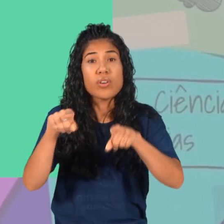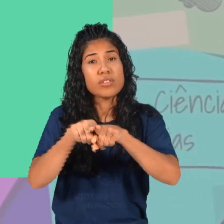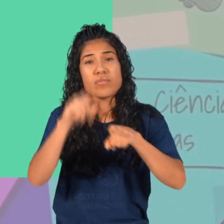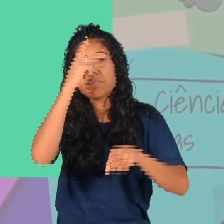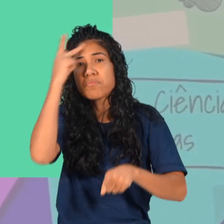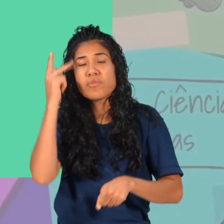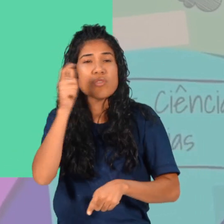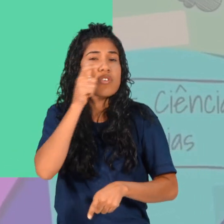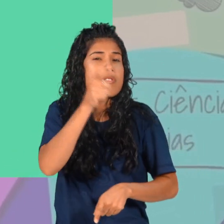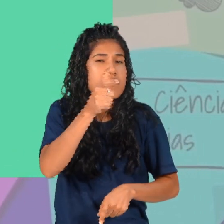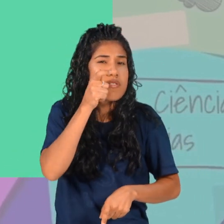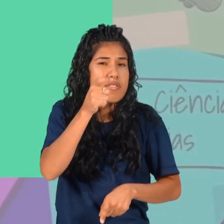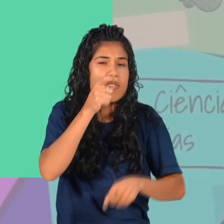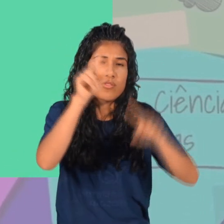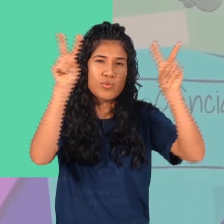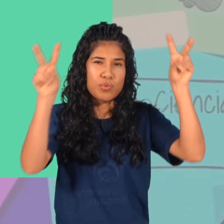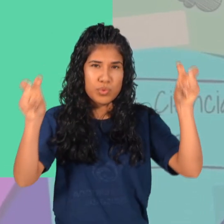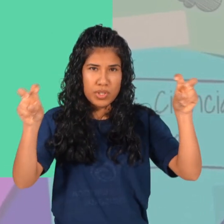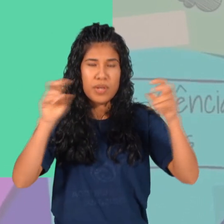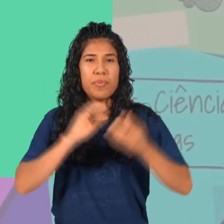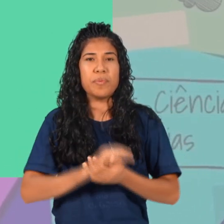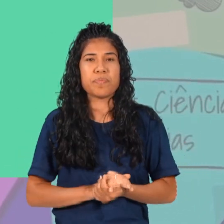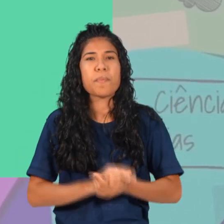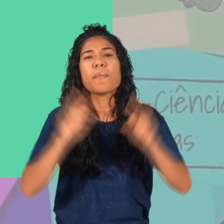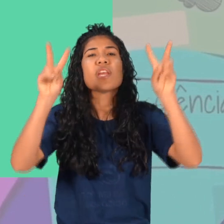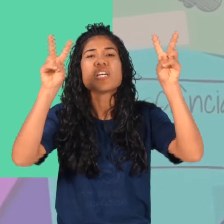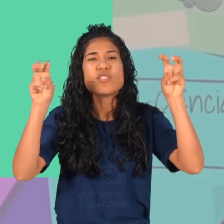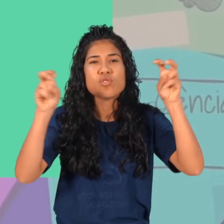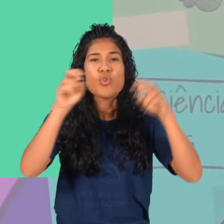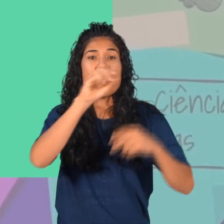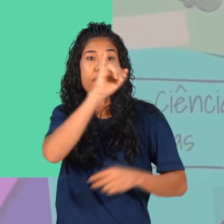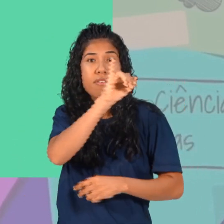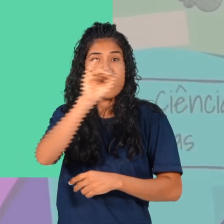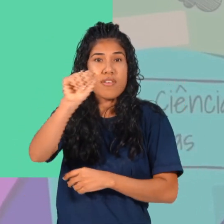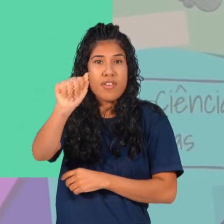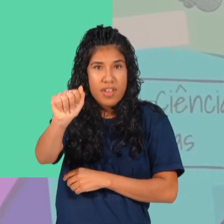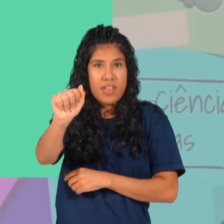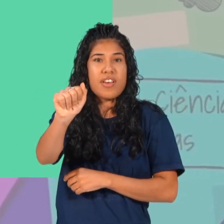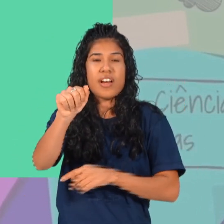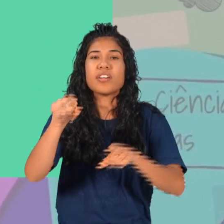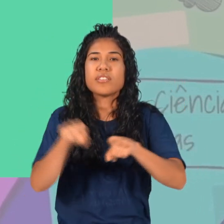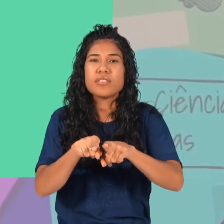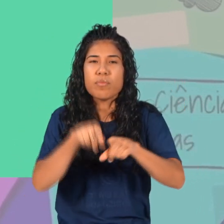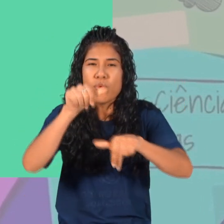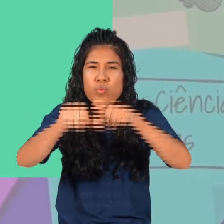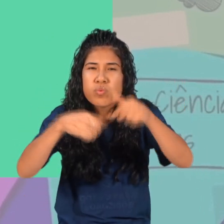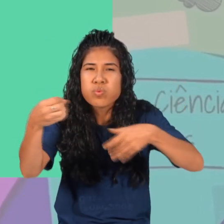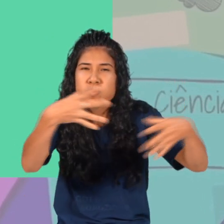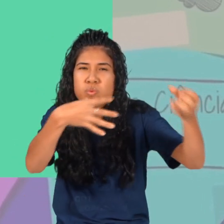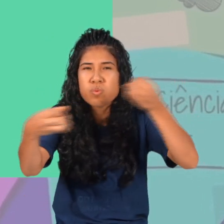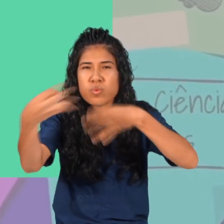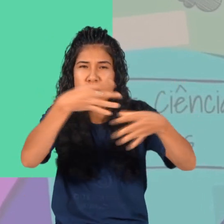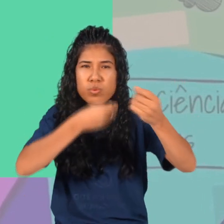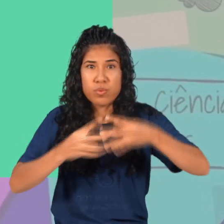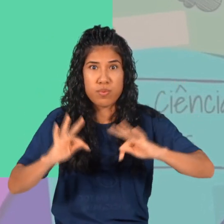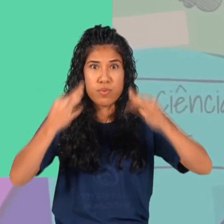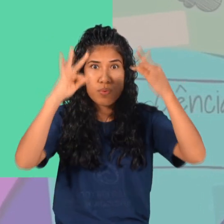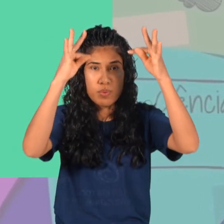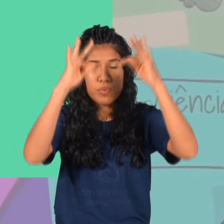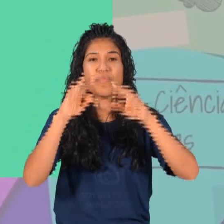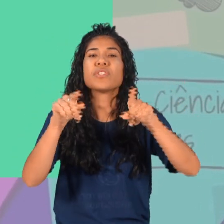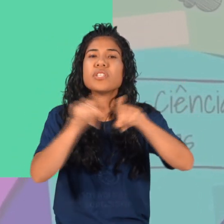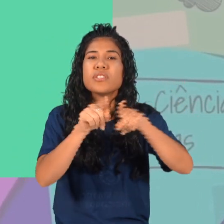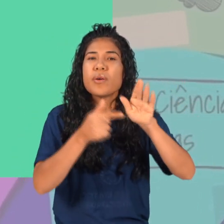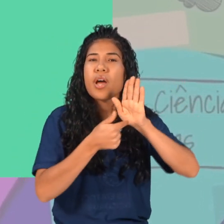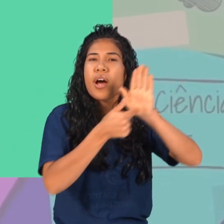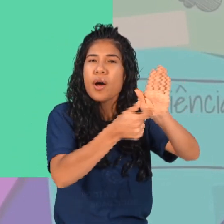temática esta edição é sobre inteligência artificial e inovação e vai apresentar